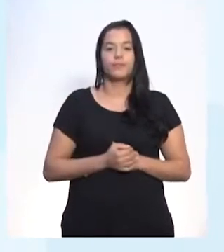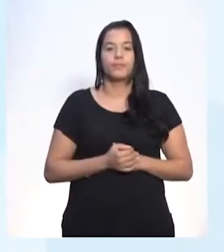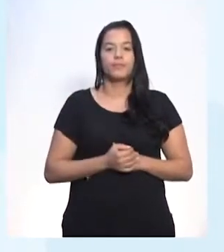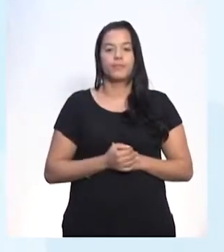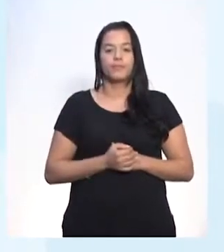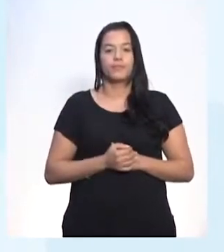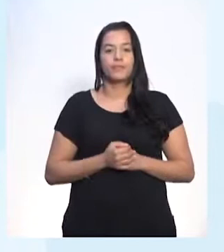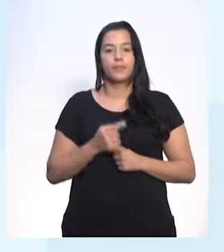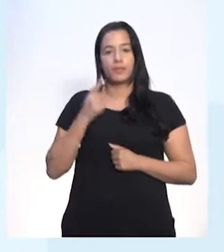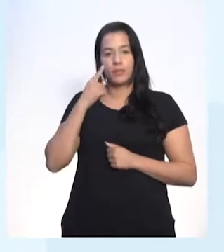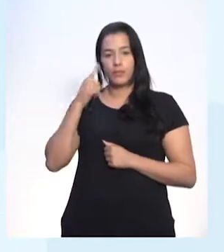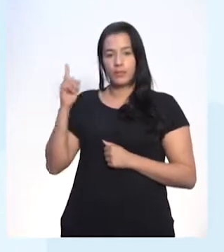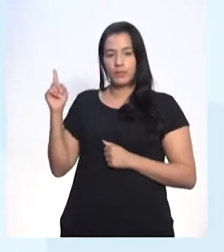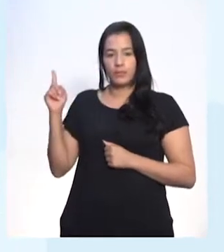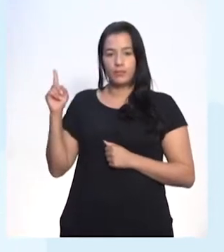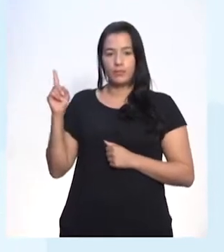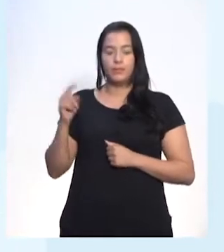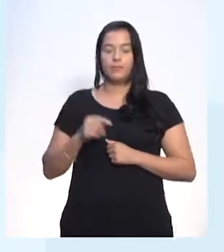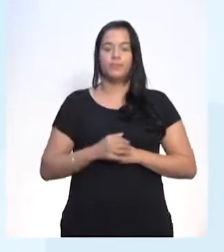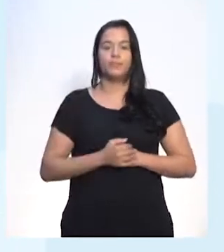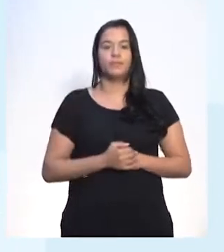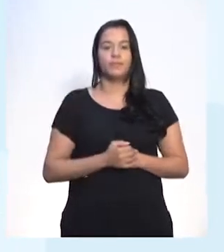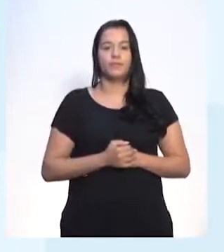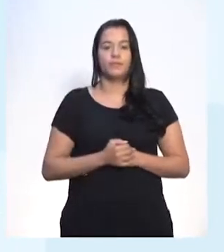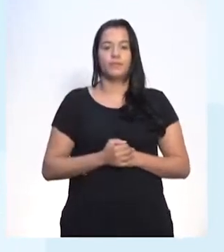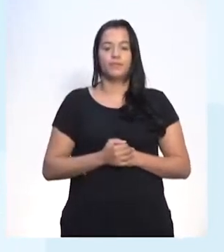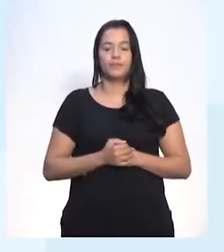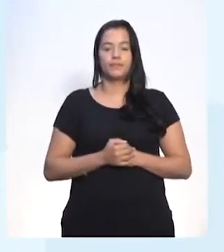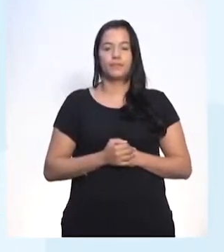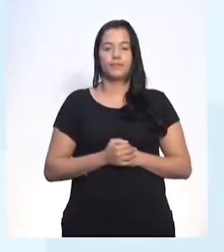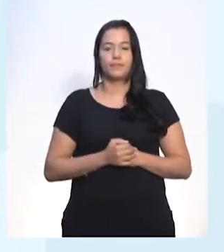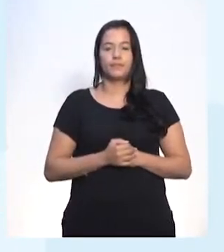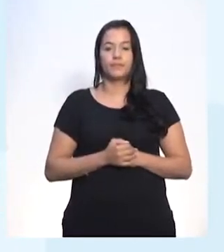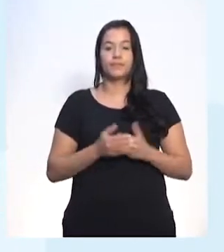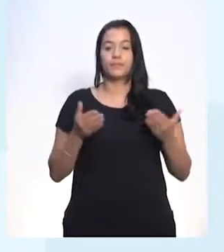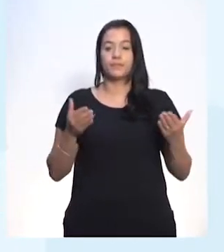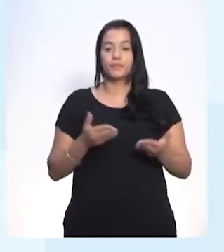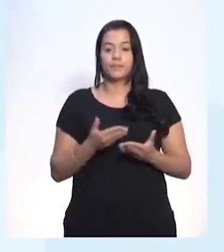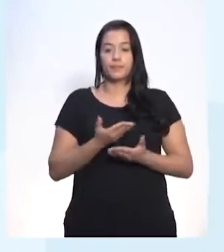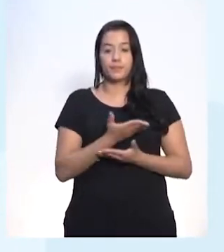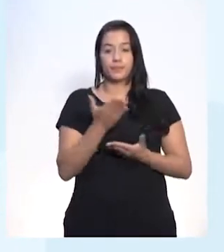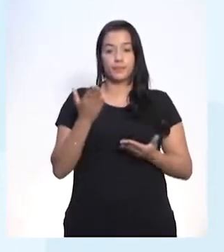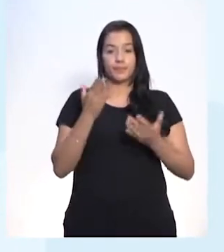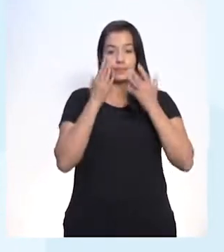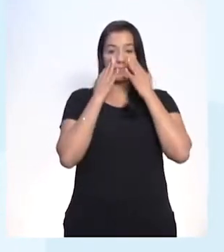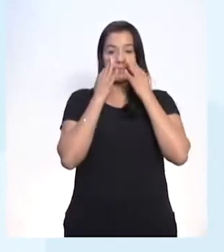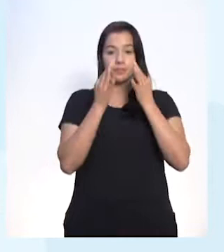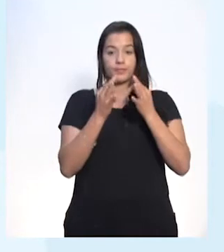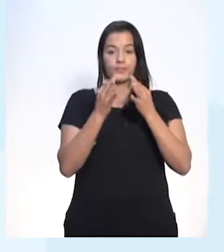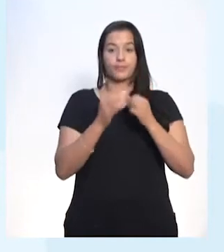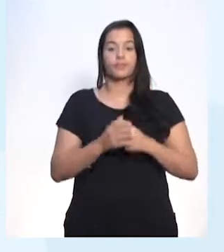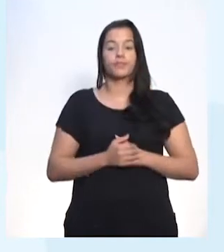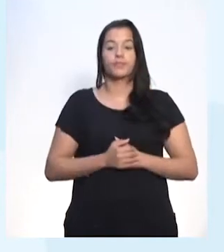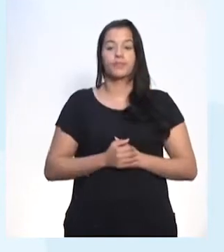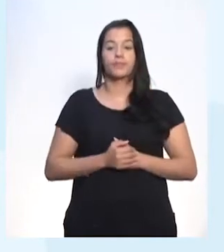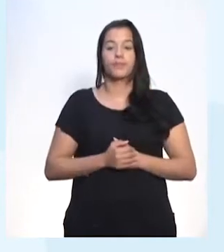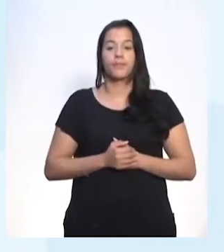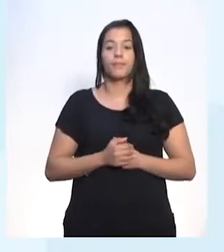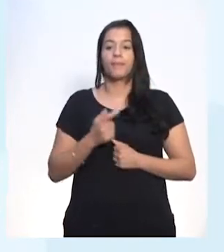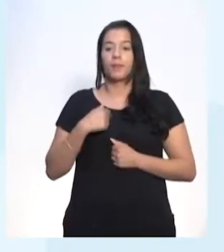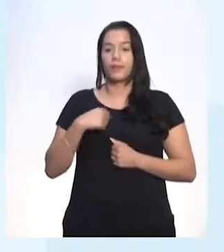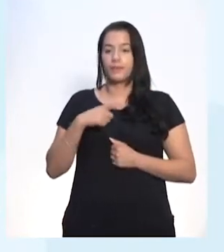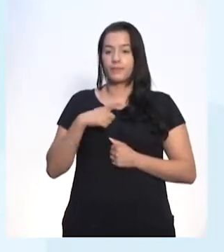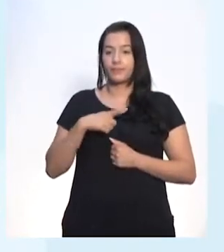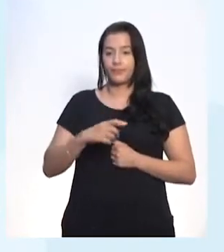bem, aqui tem a resolução para vocês. Agora, eu quero que você preste atenção. Olha só, o